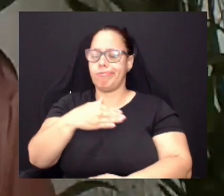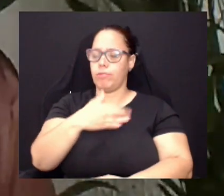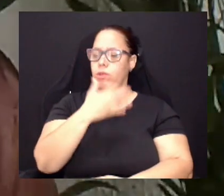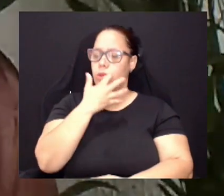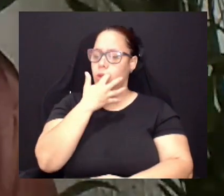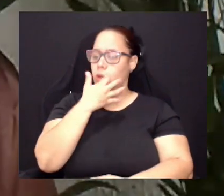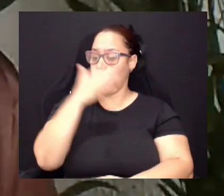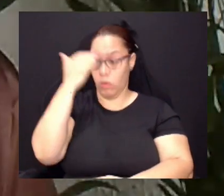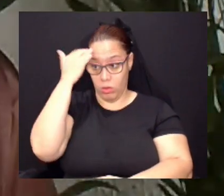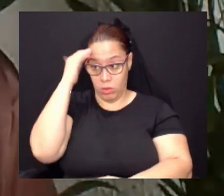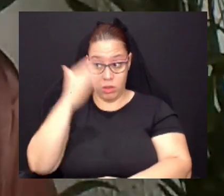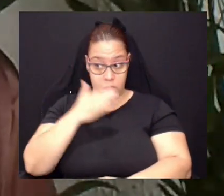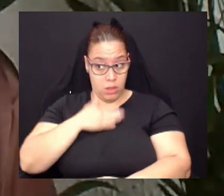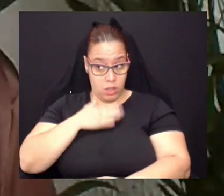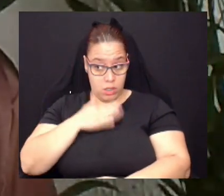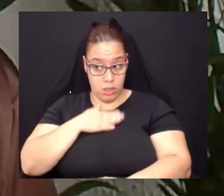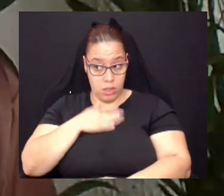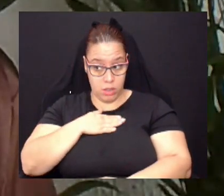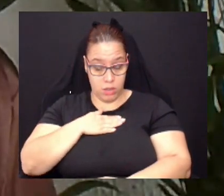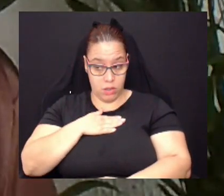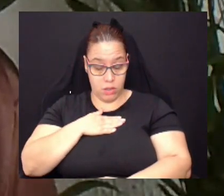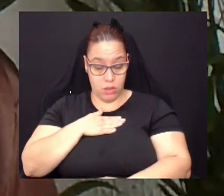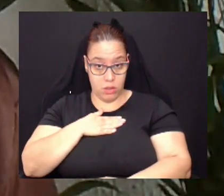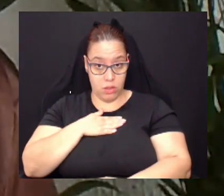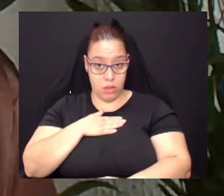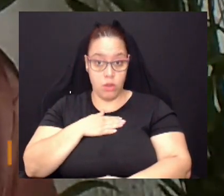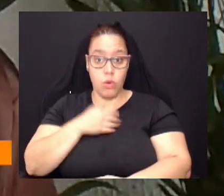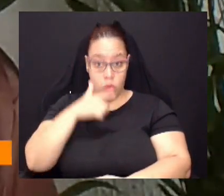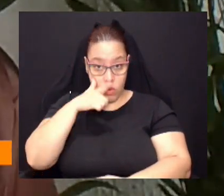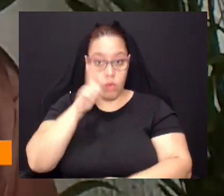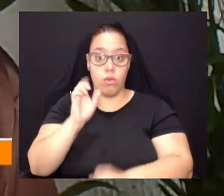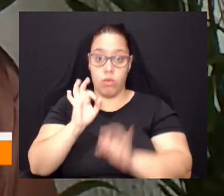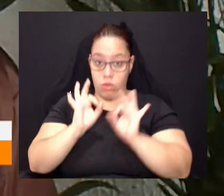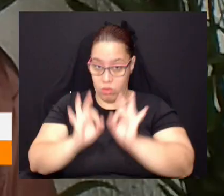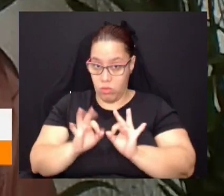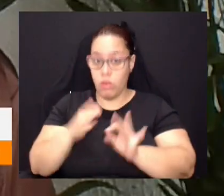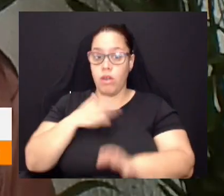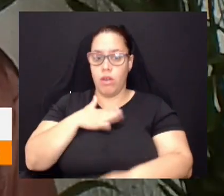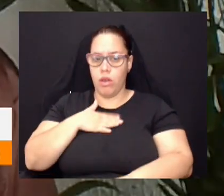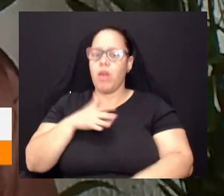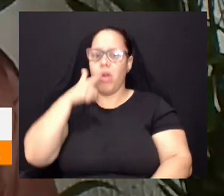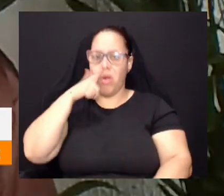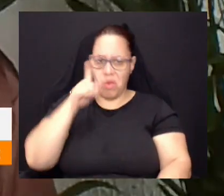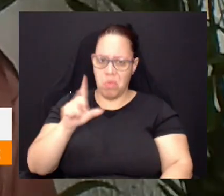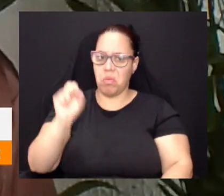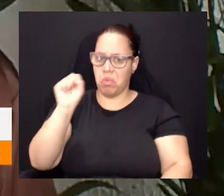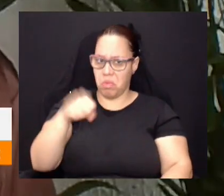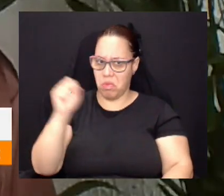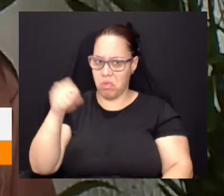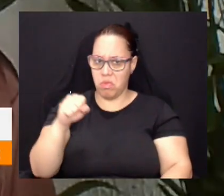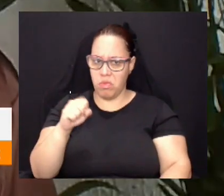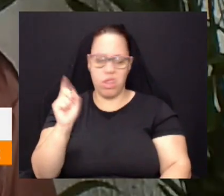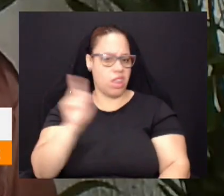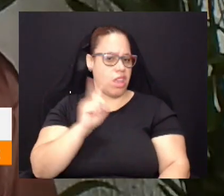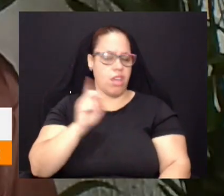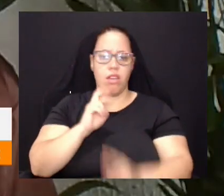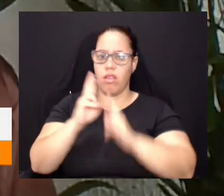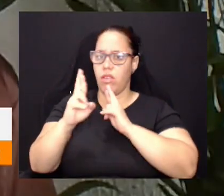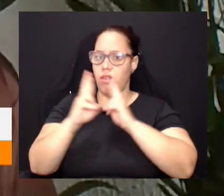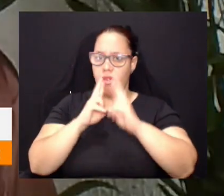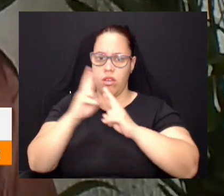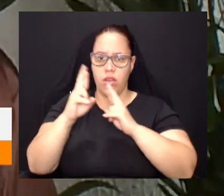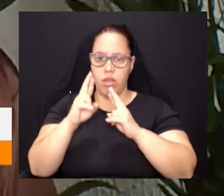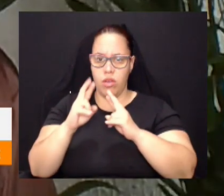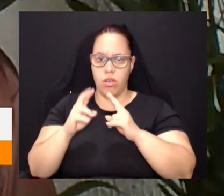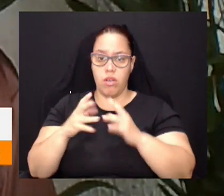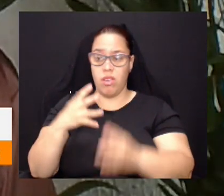minha própria paz vale a pena, que eu valho a pena, né? E que não é um relacionamento que vai me